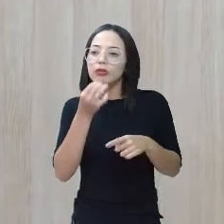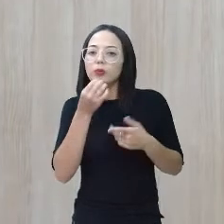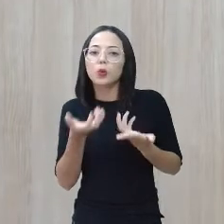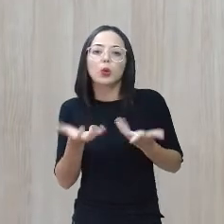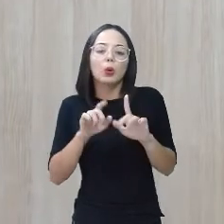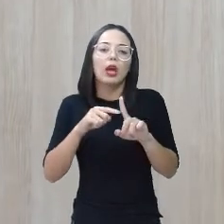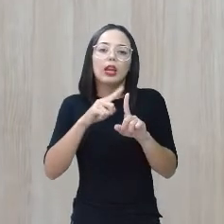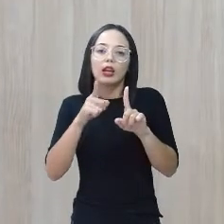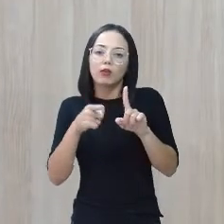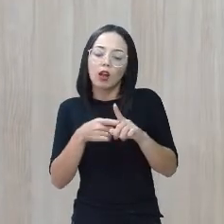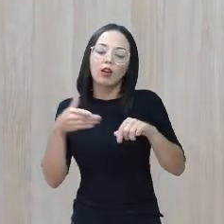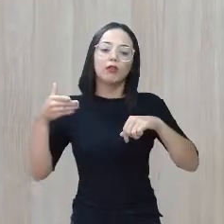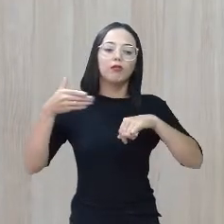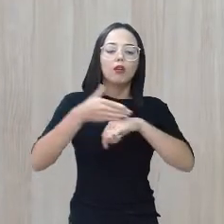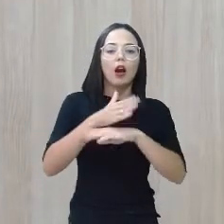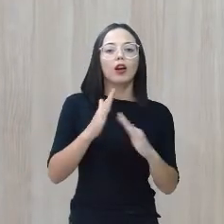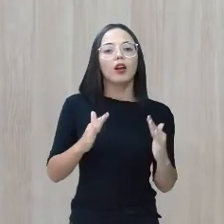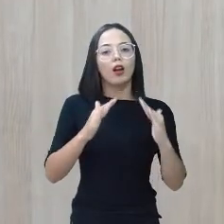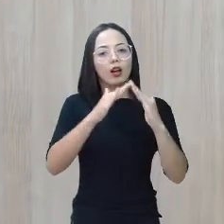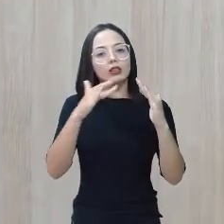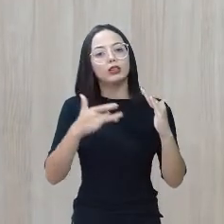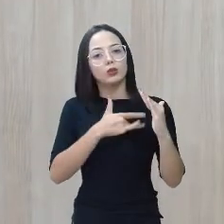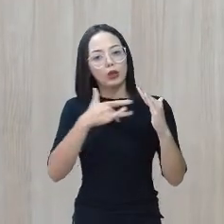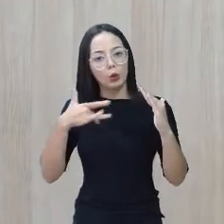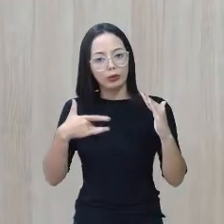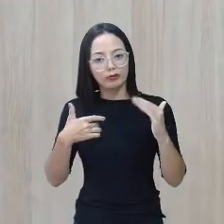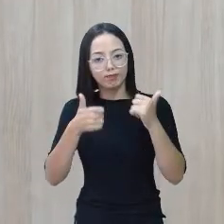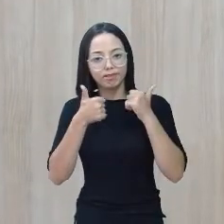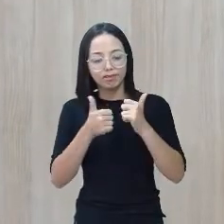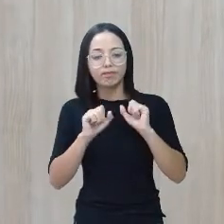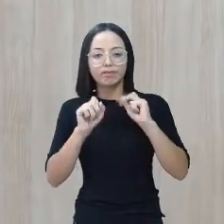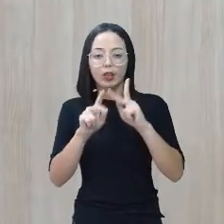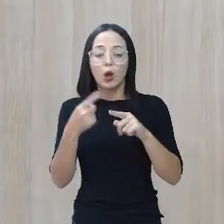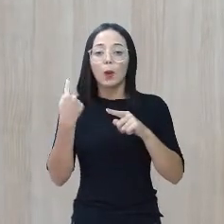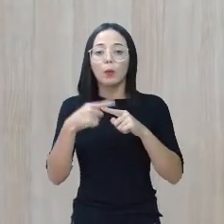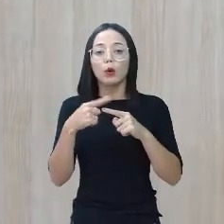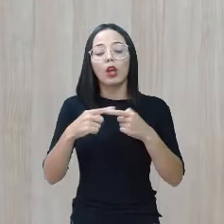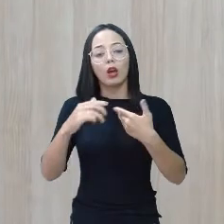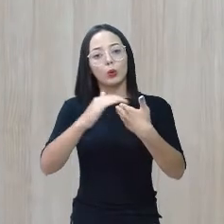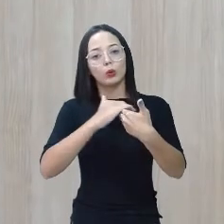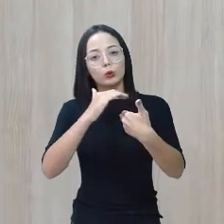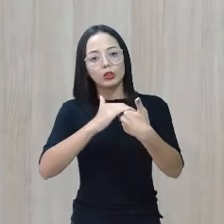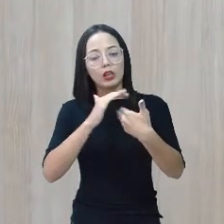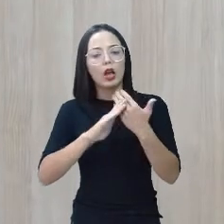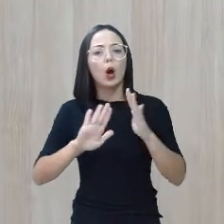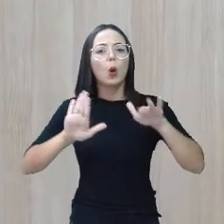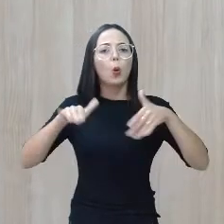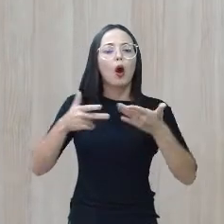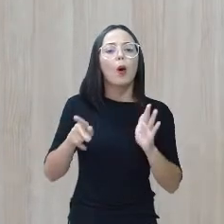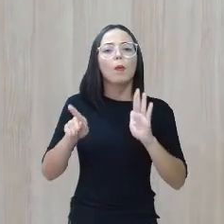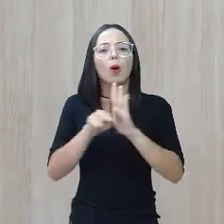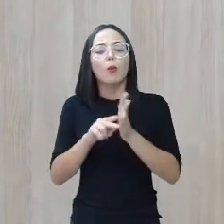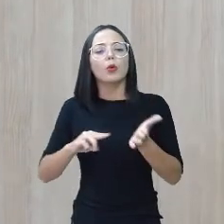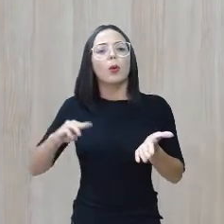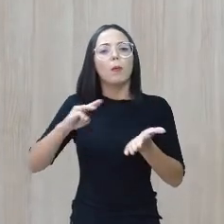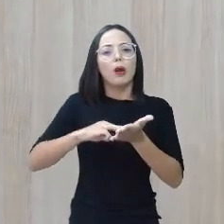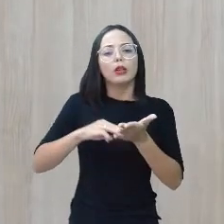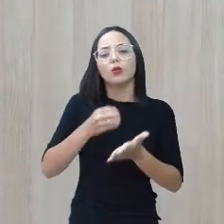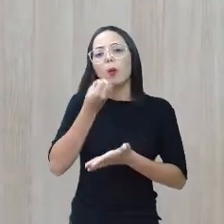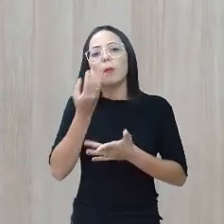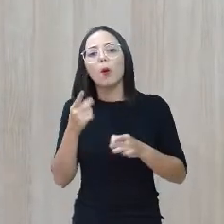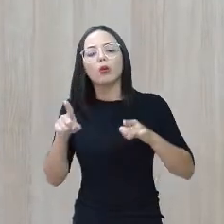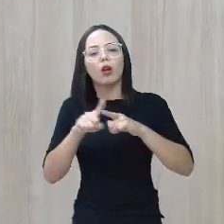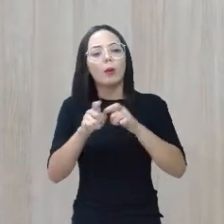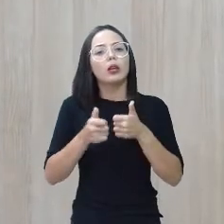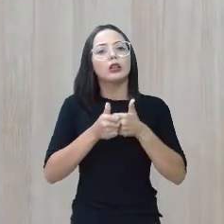engravidar, então eles procurem a unidade básica de saúde, que eles vão te orientar que método mais eficaz, te encaminhar para